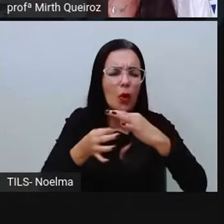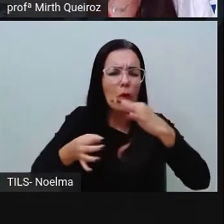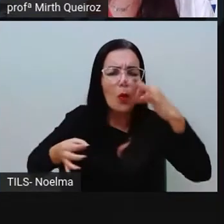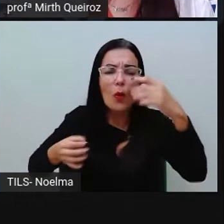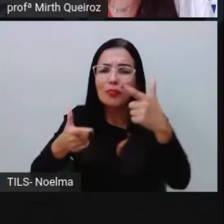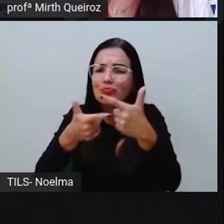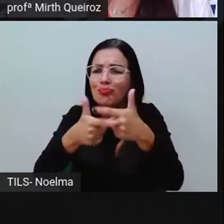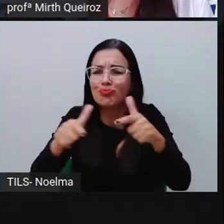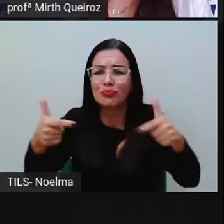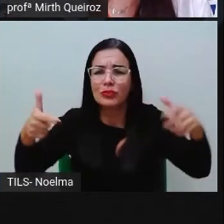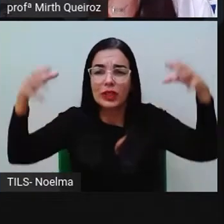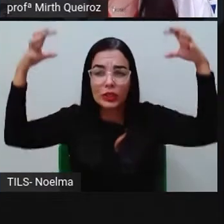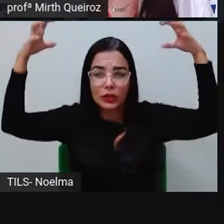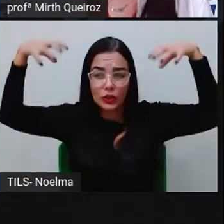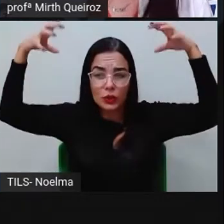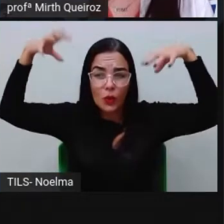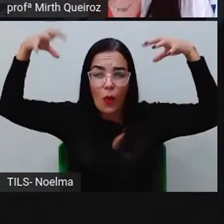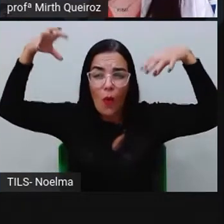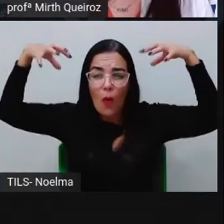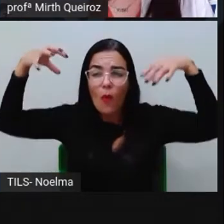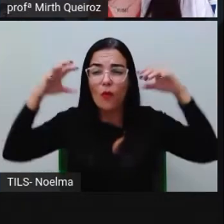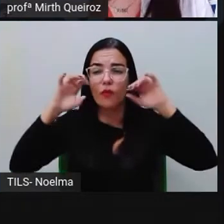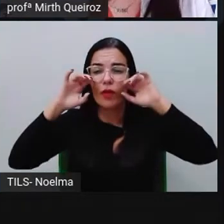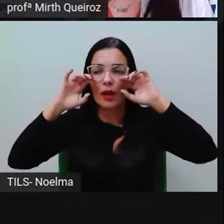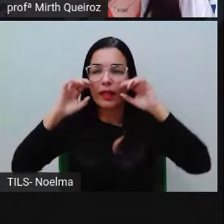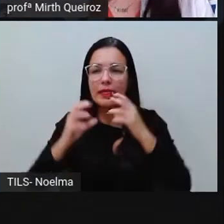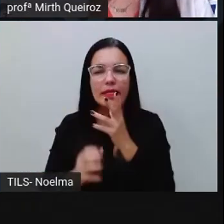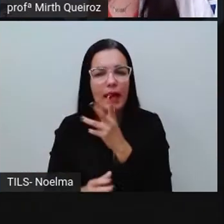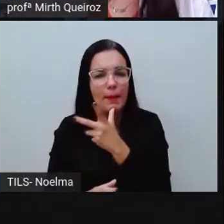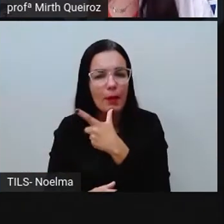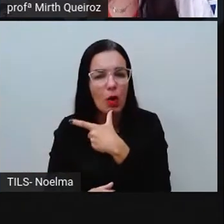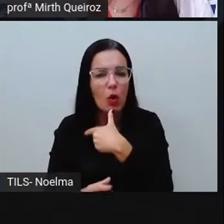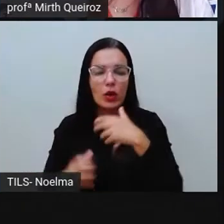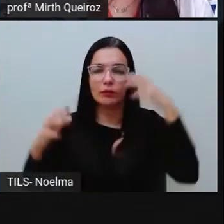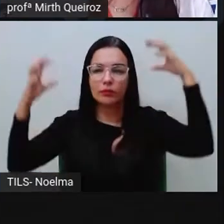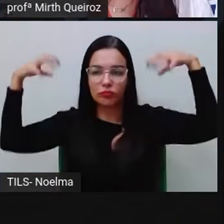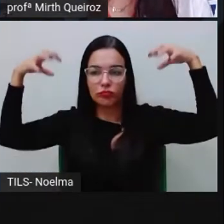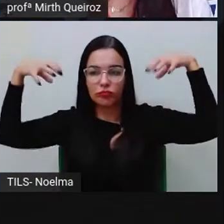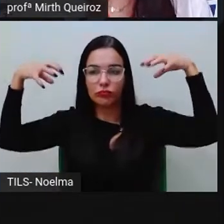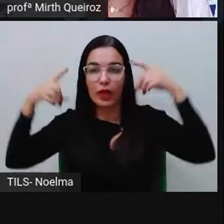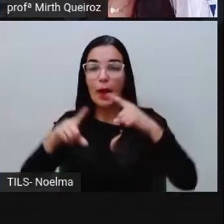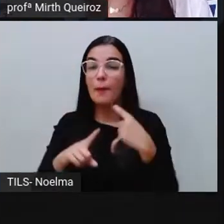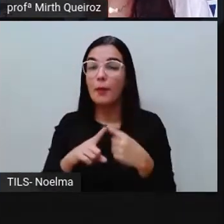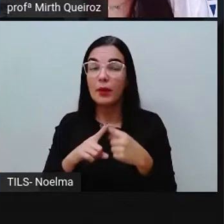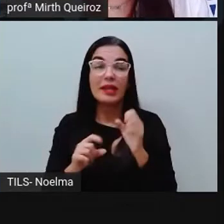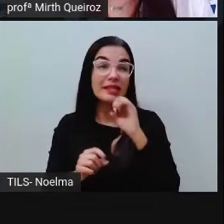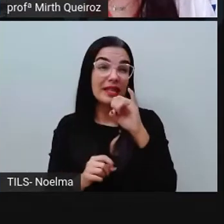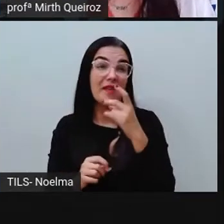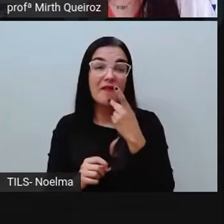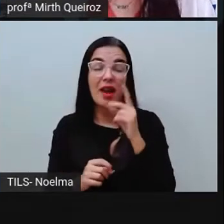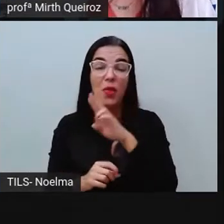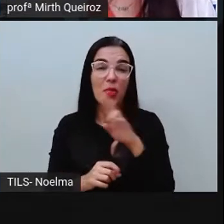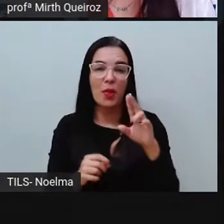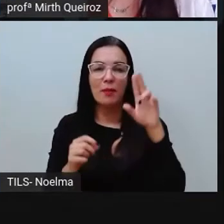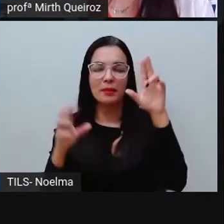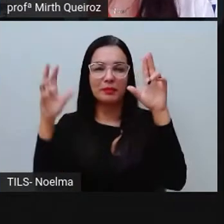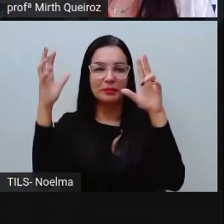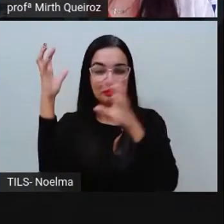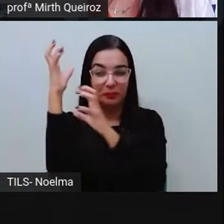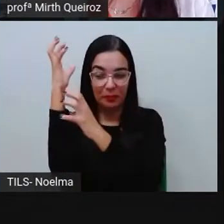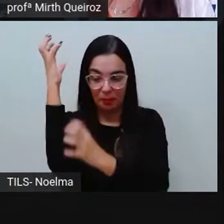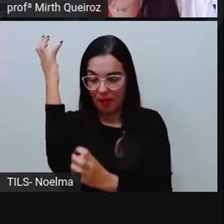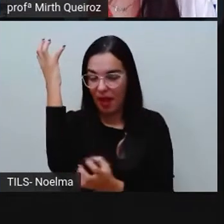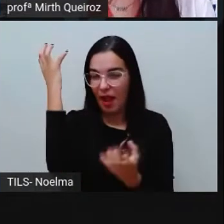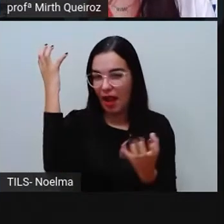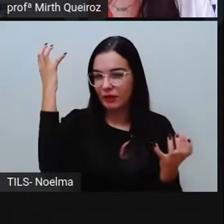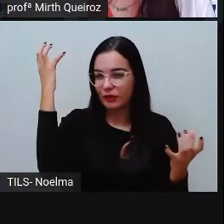há muita seca. É tanto que quando a gente fala sobre a Caatinga, a gente já lembra da seca, a gente já lembra dos cactos,